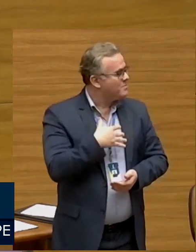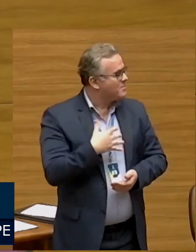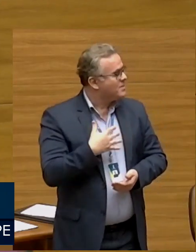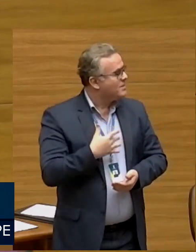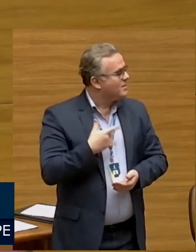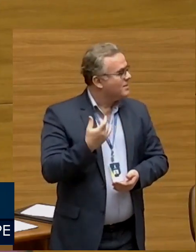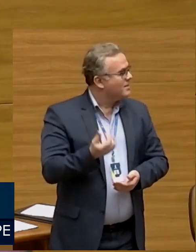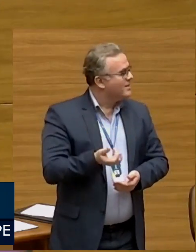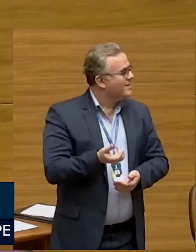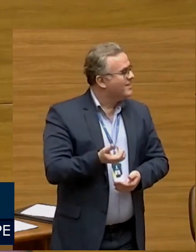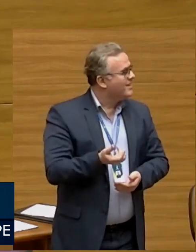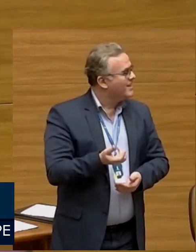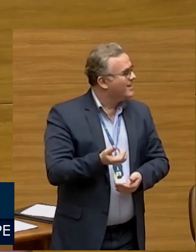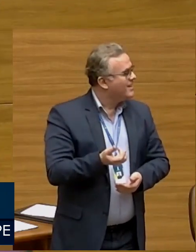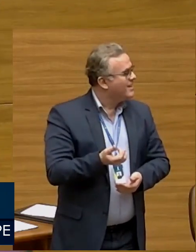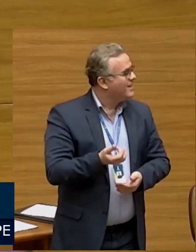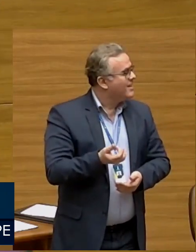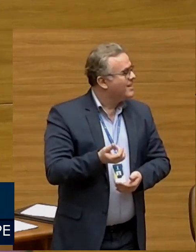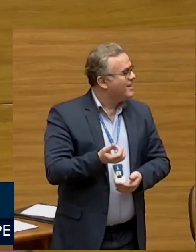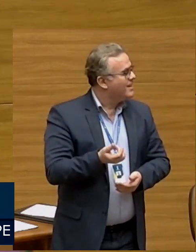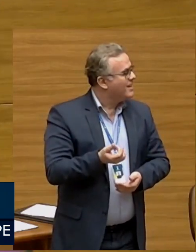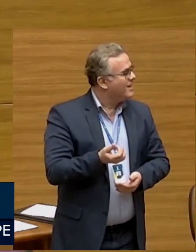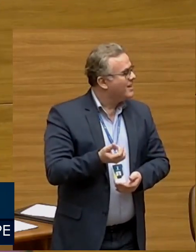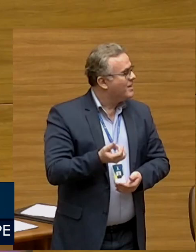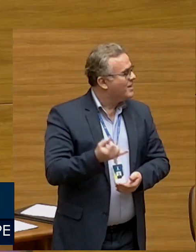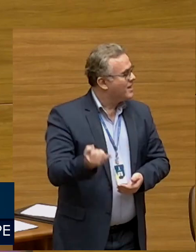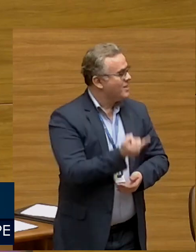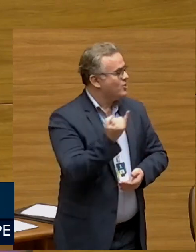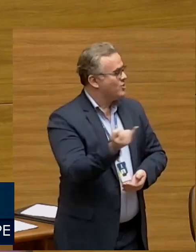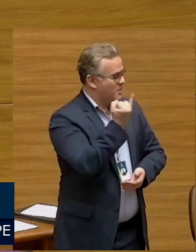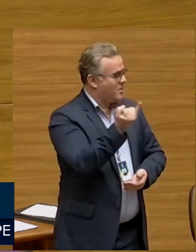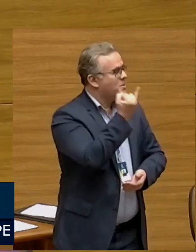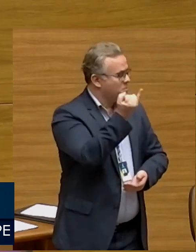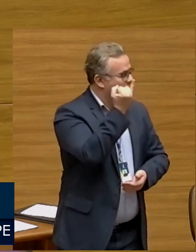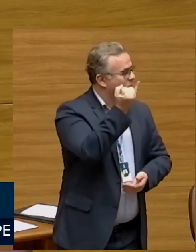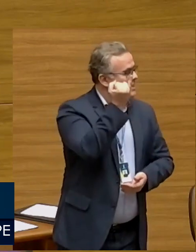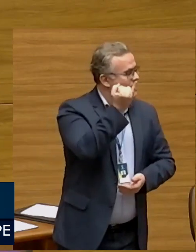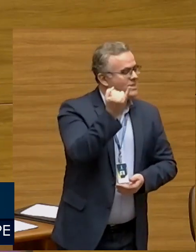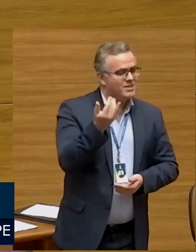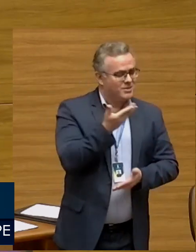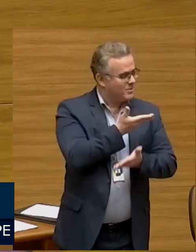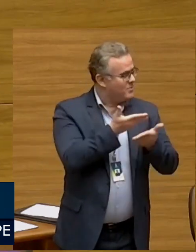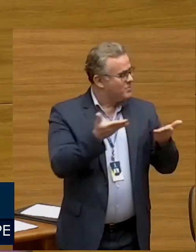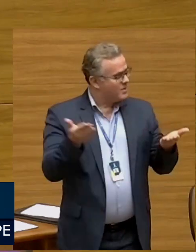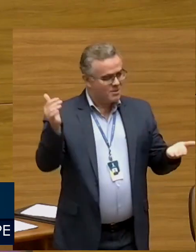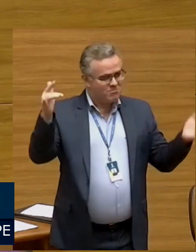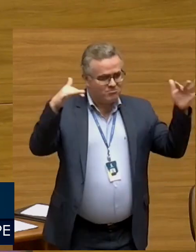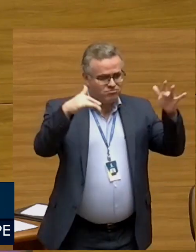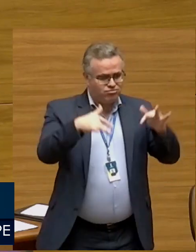Está certo, né? É muito importante vocês aqui.